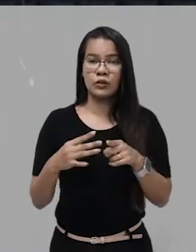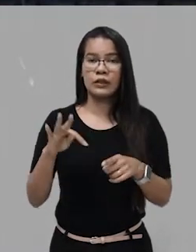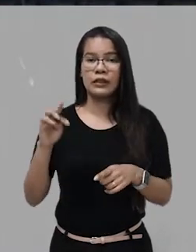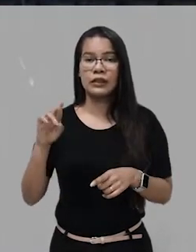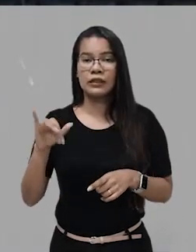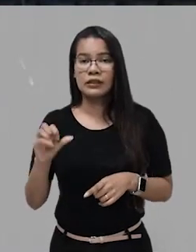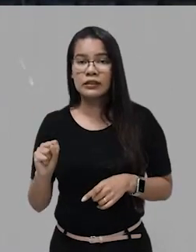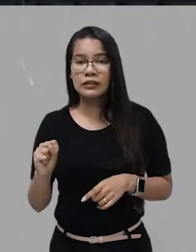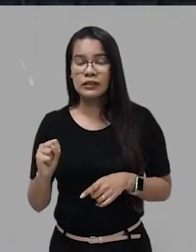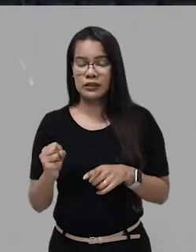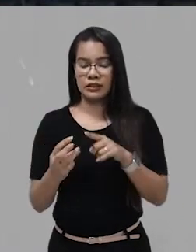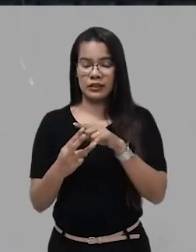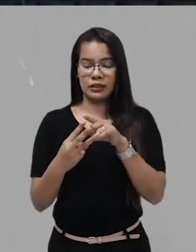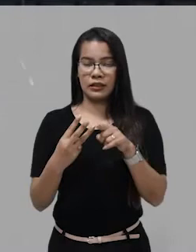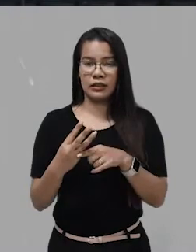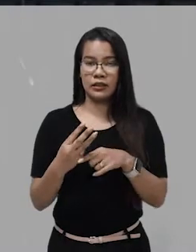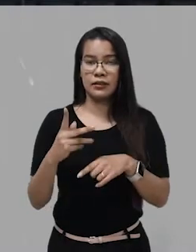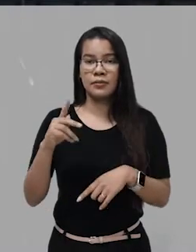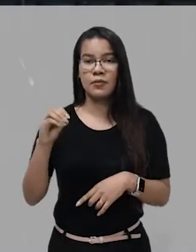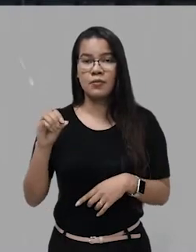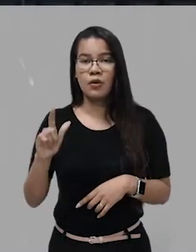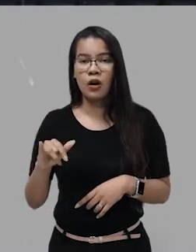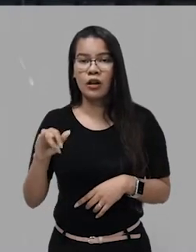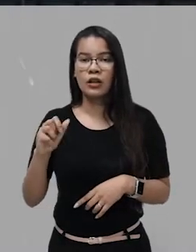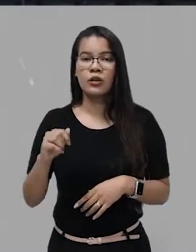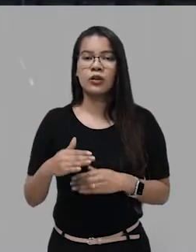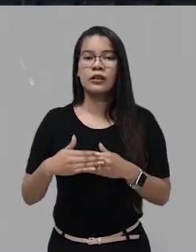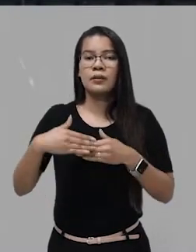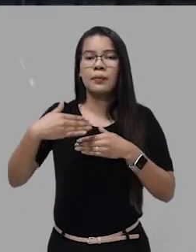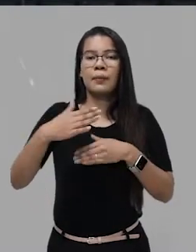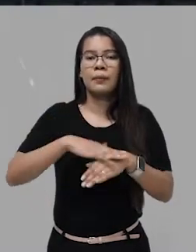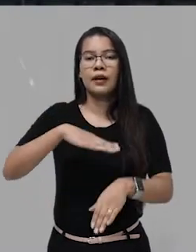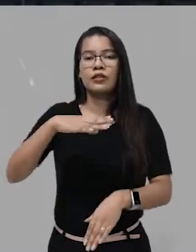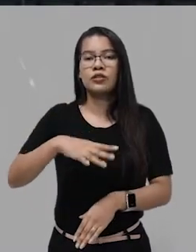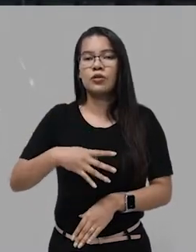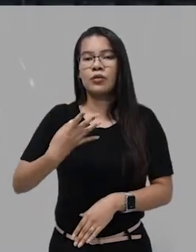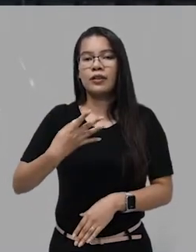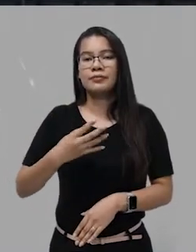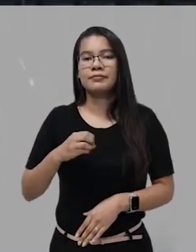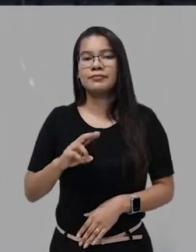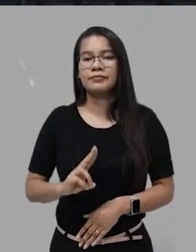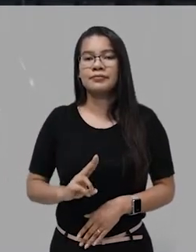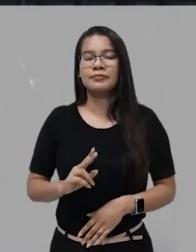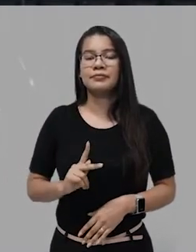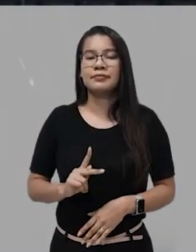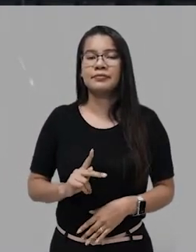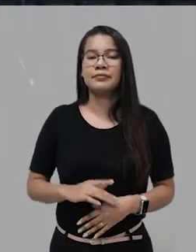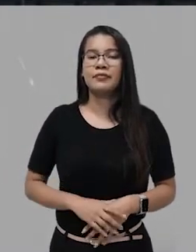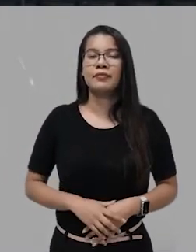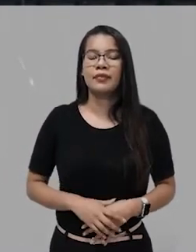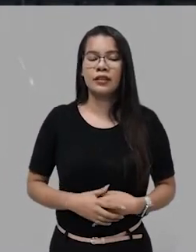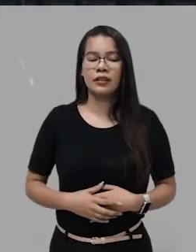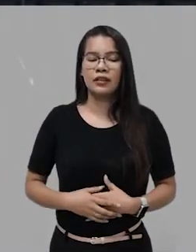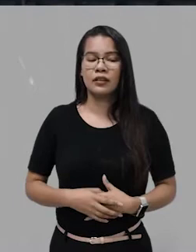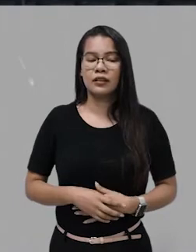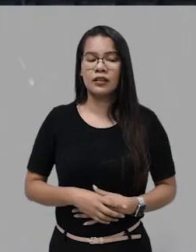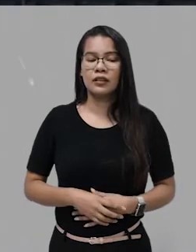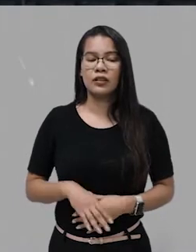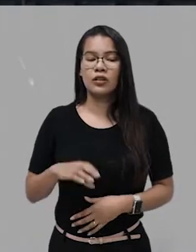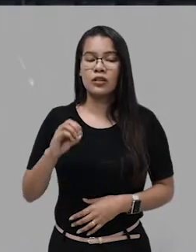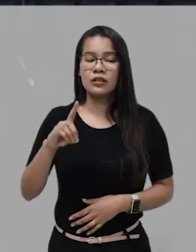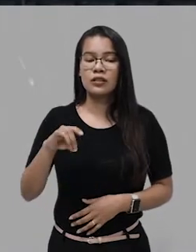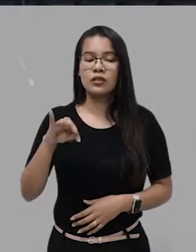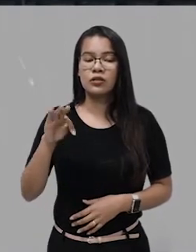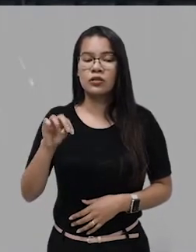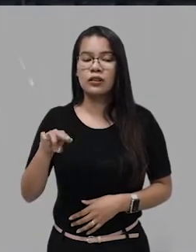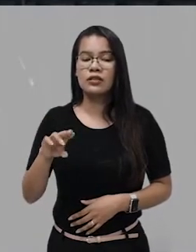temos três. E polissílaba, quando nós temos 4, 5, 6 ou mais sílabas, né? E oxítonas, quando a sílaba tônica